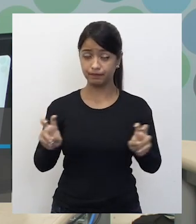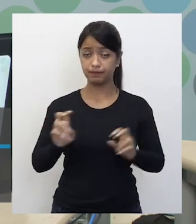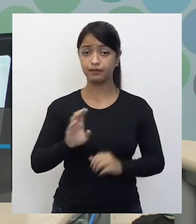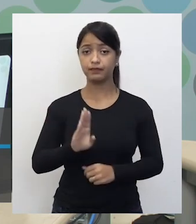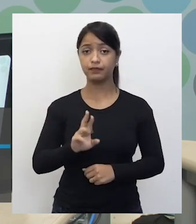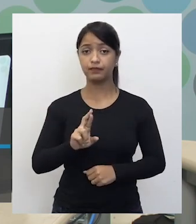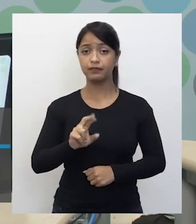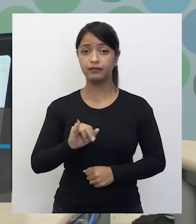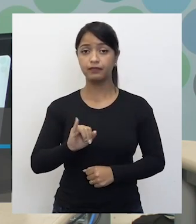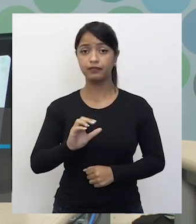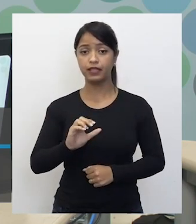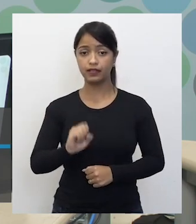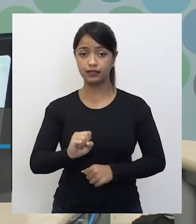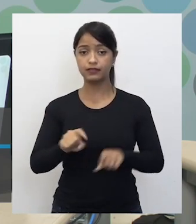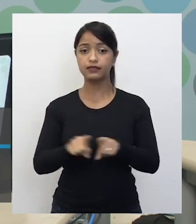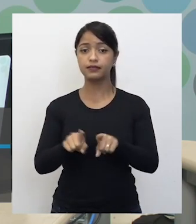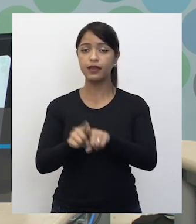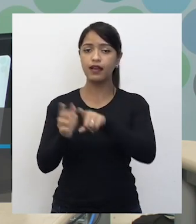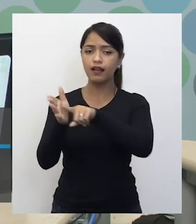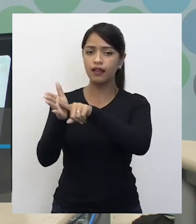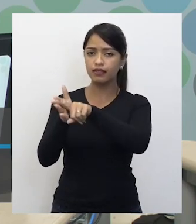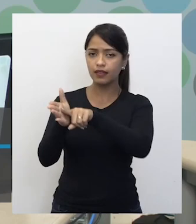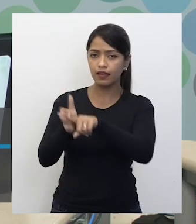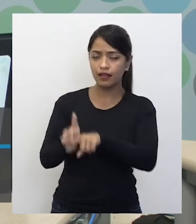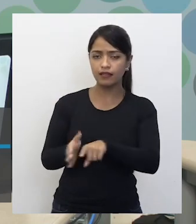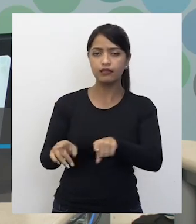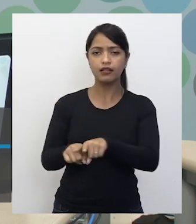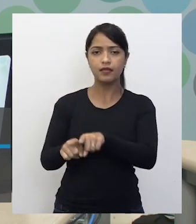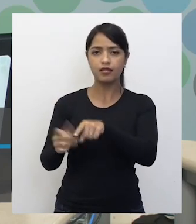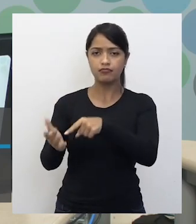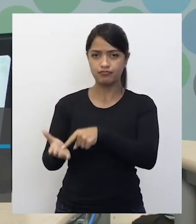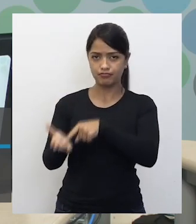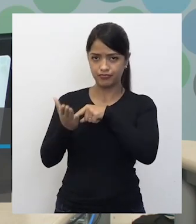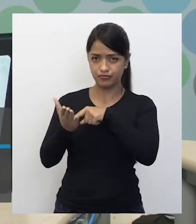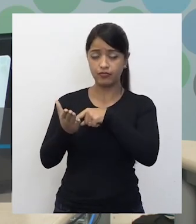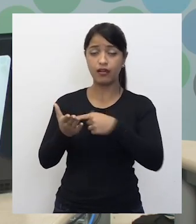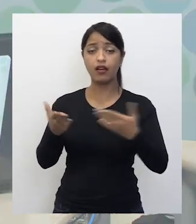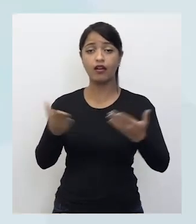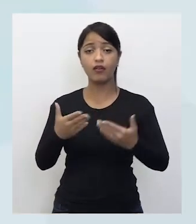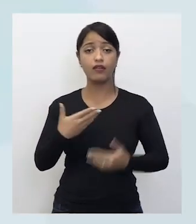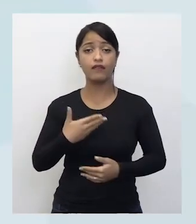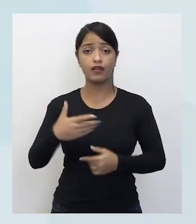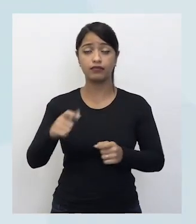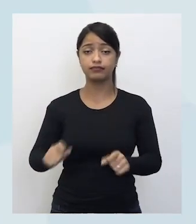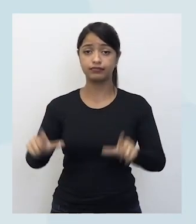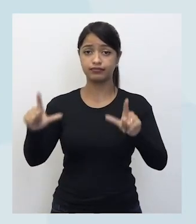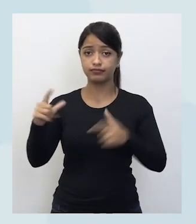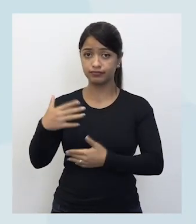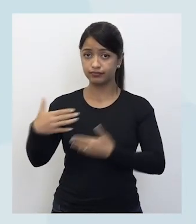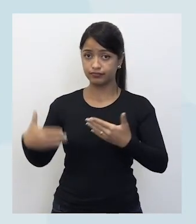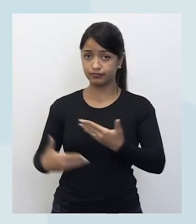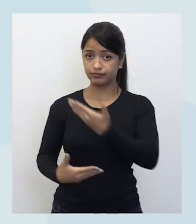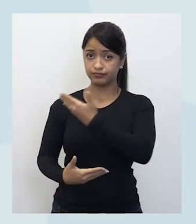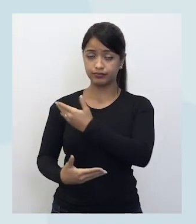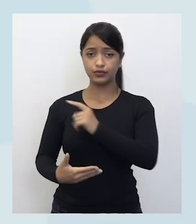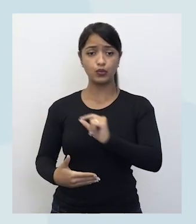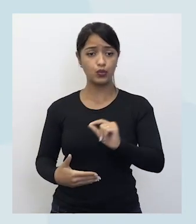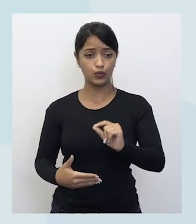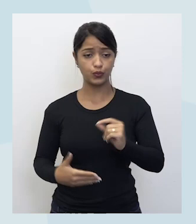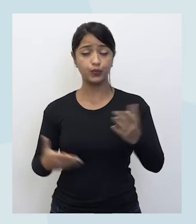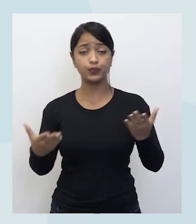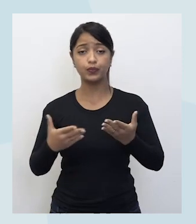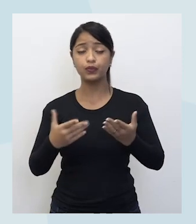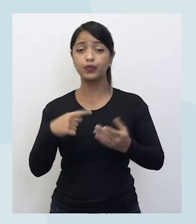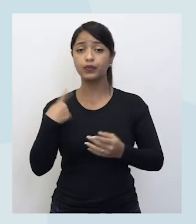em análises, né, em indicadores, nós vamos ter agora, vai aparecer para vocês na tela, nós vamos usar um índice que não é